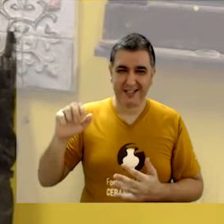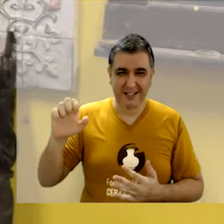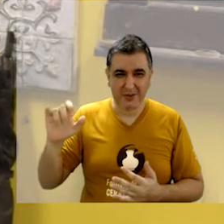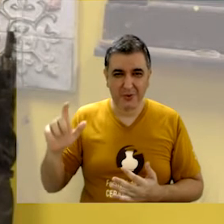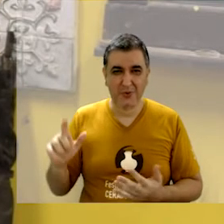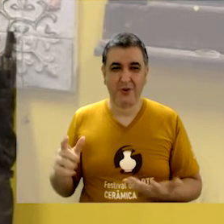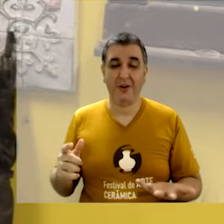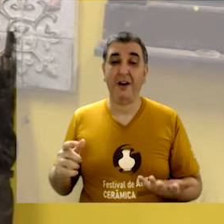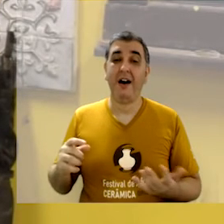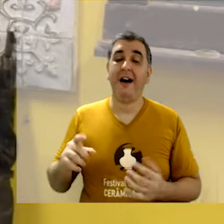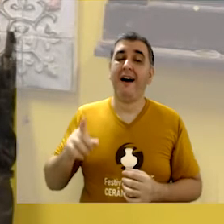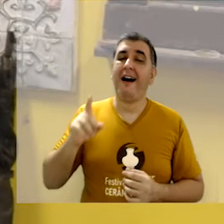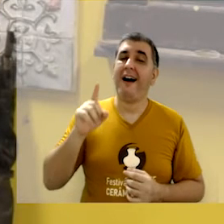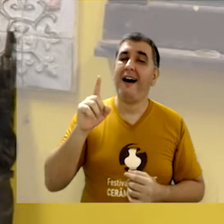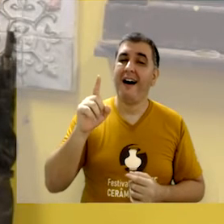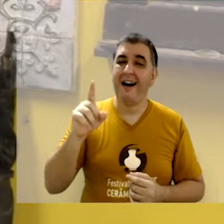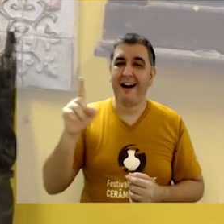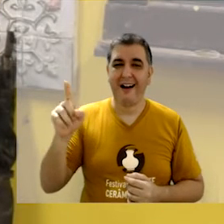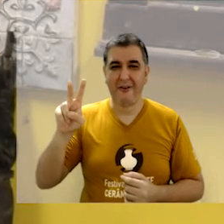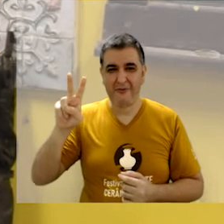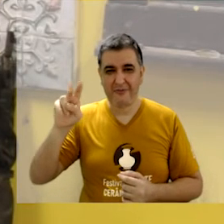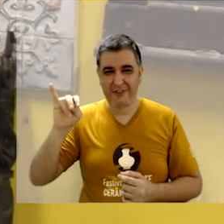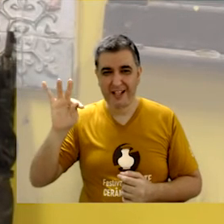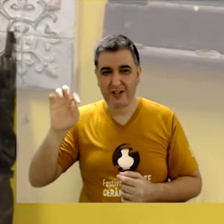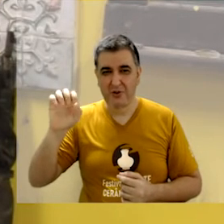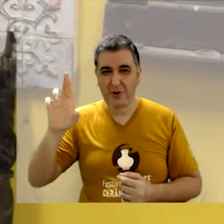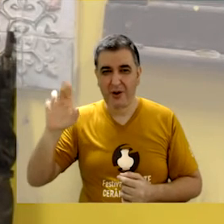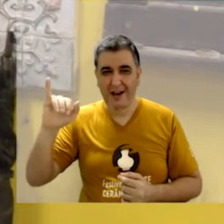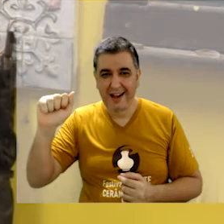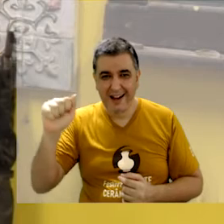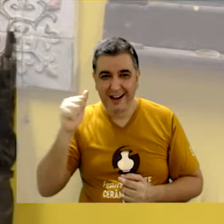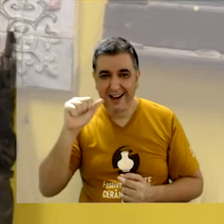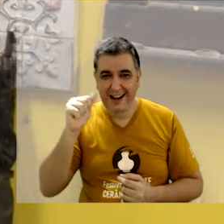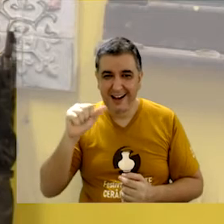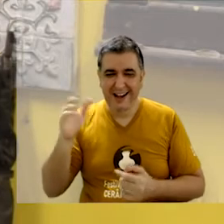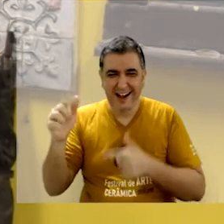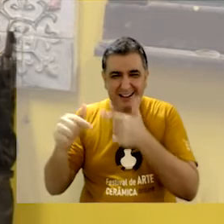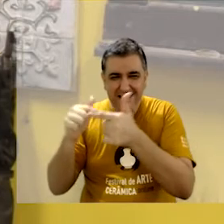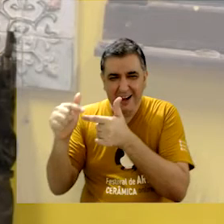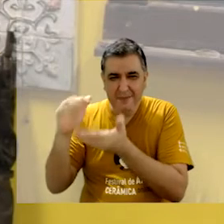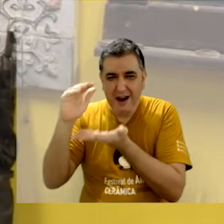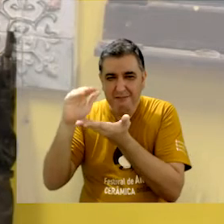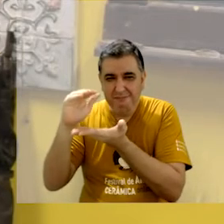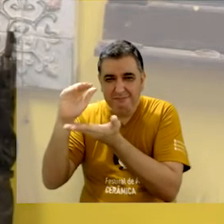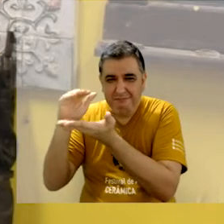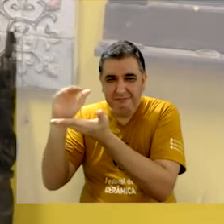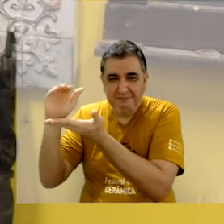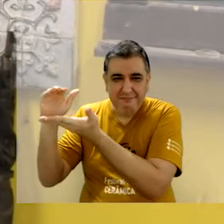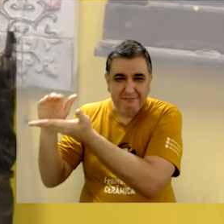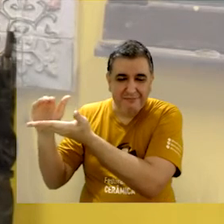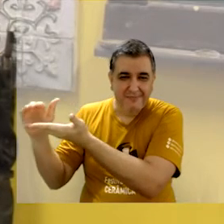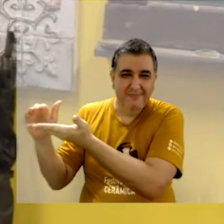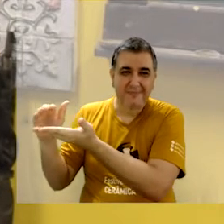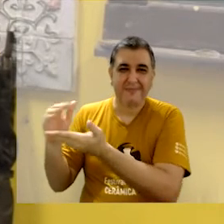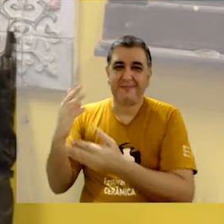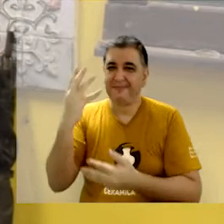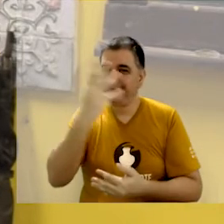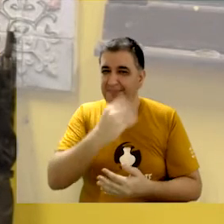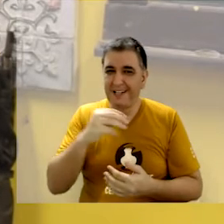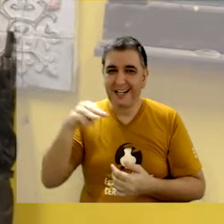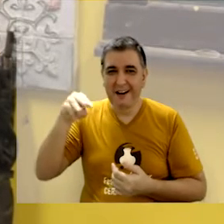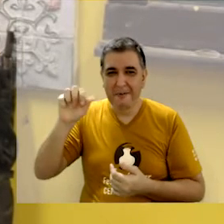e tem o Nil, tem muita gente, tem a Vitória que faz umas bonequinhas miniaturas lindas,